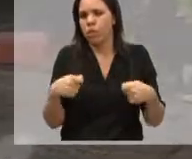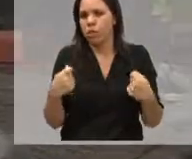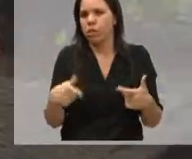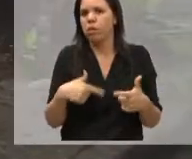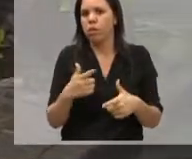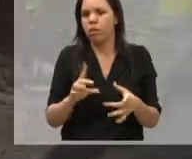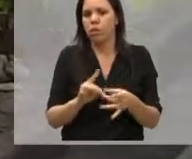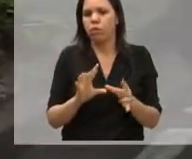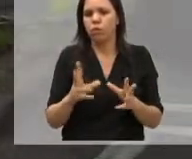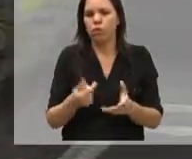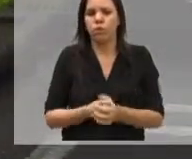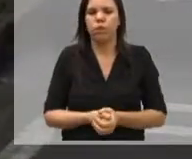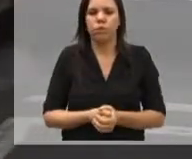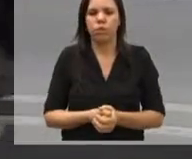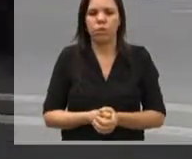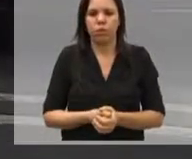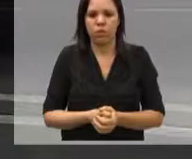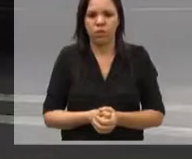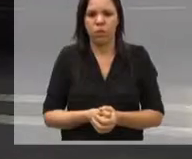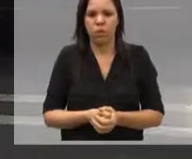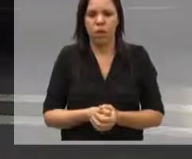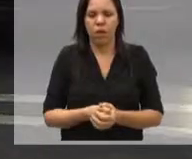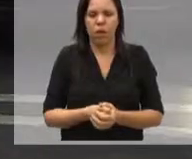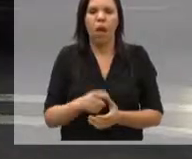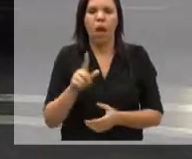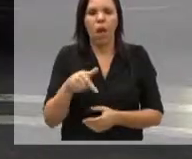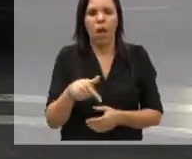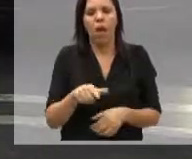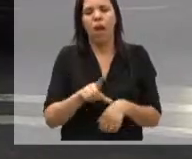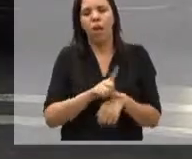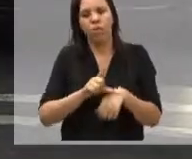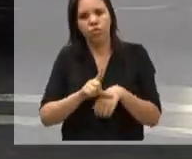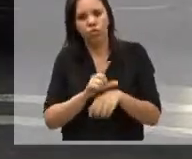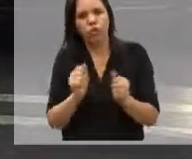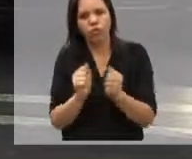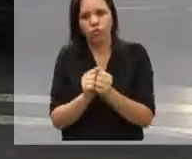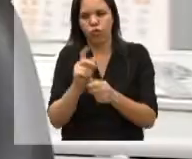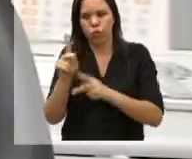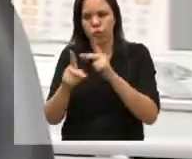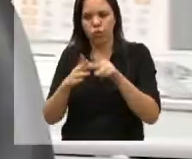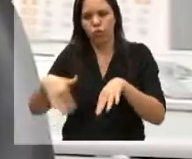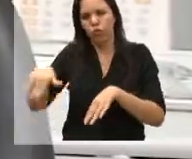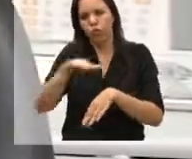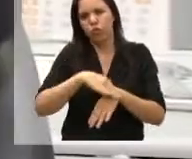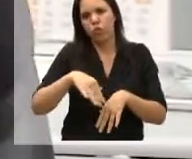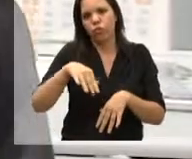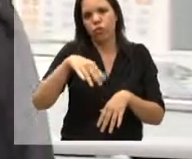tudo isso. E esse trabalho é em conjunto? É o legislativo, junto com a população,